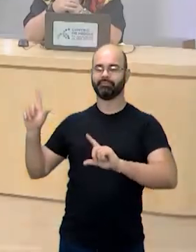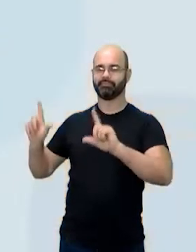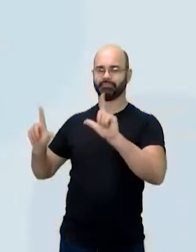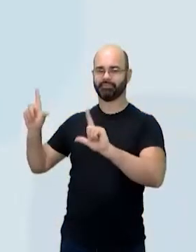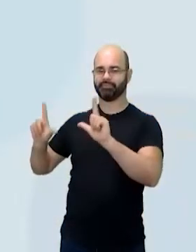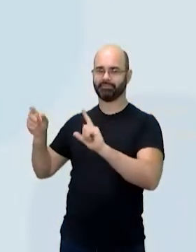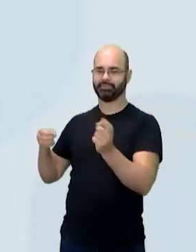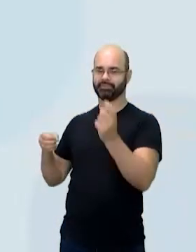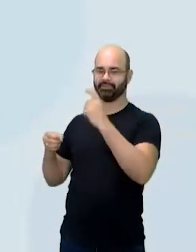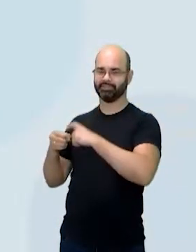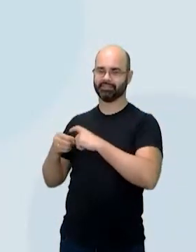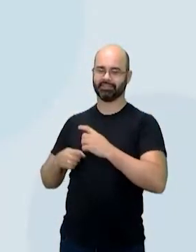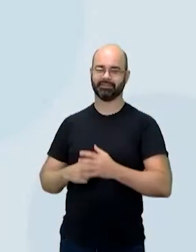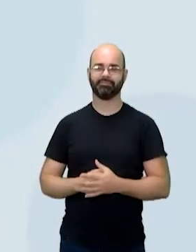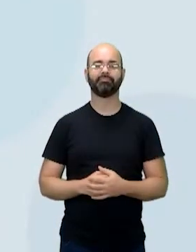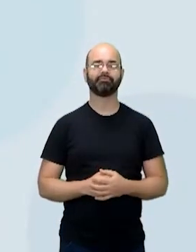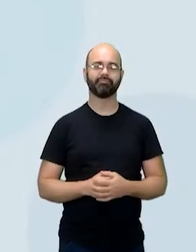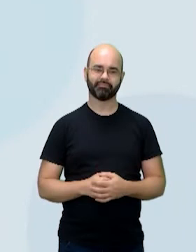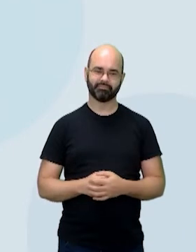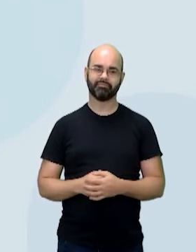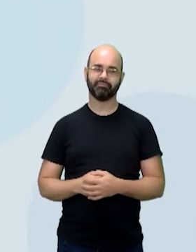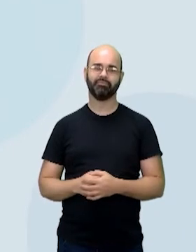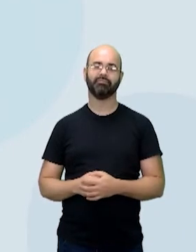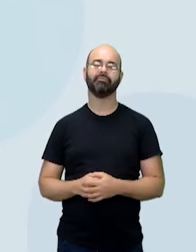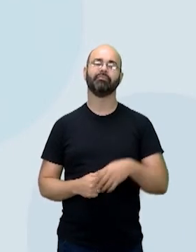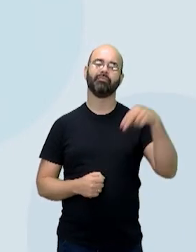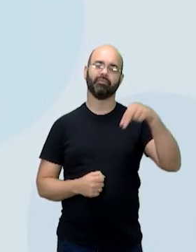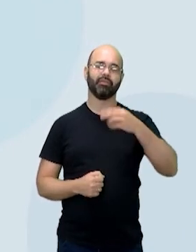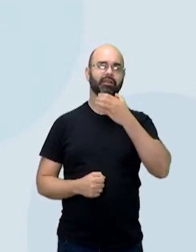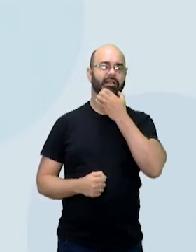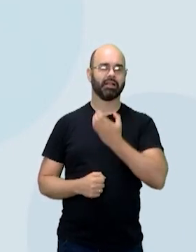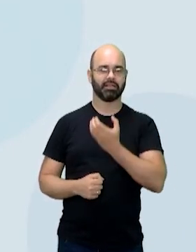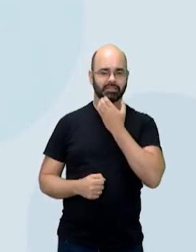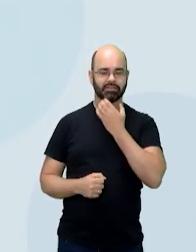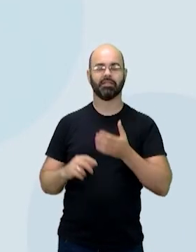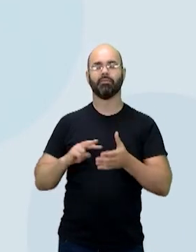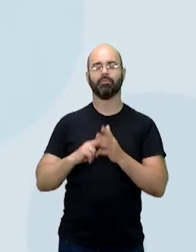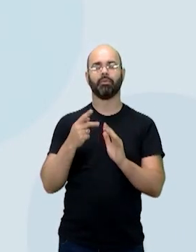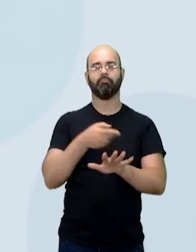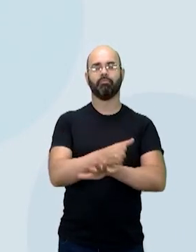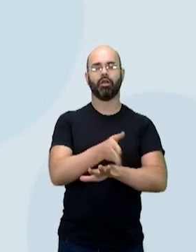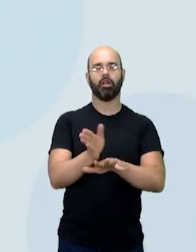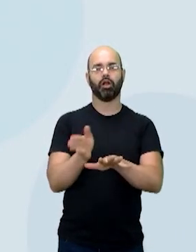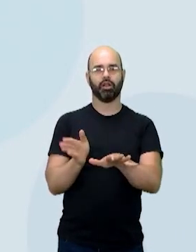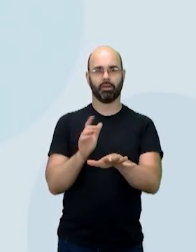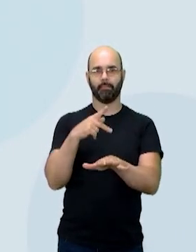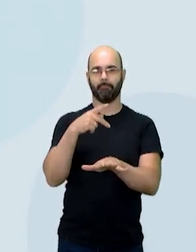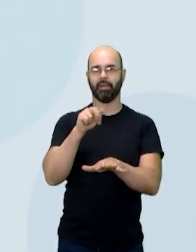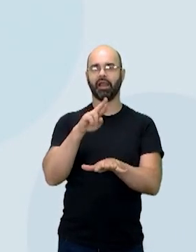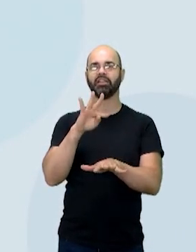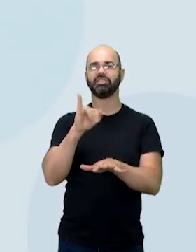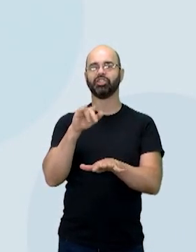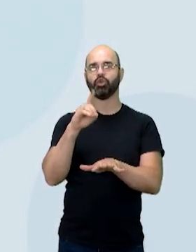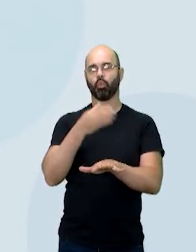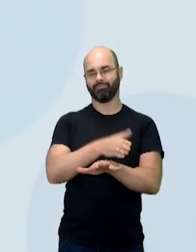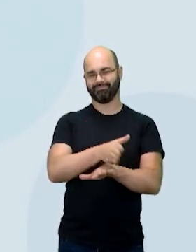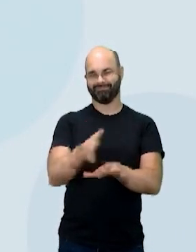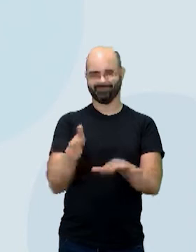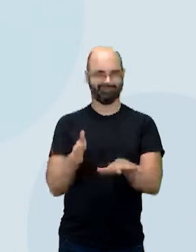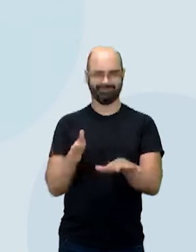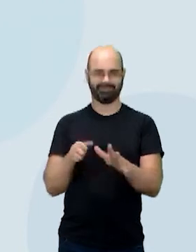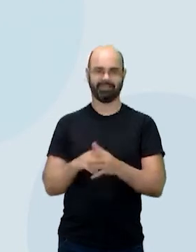Em novembro e dezembro, a volta do multipartidarismo. Vários partidos são criados, agora não vai ter só mais a Arena